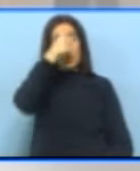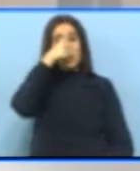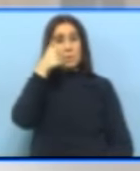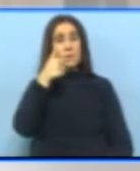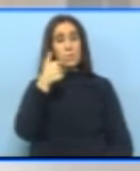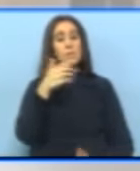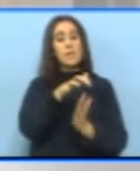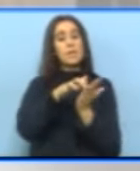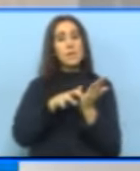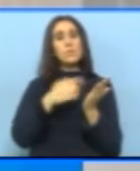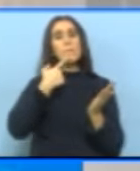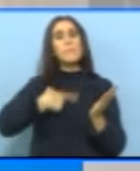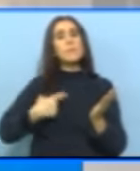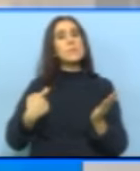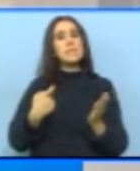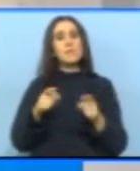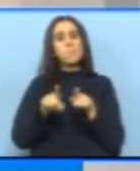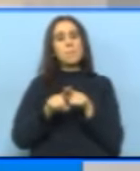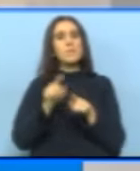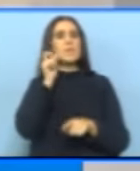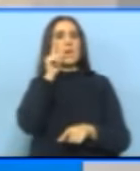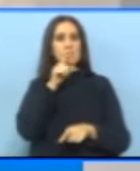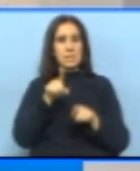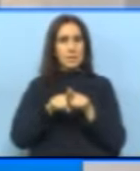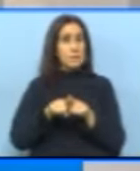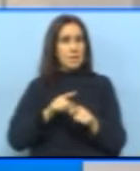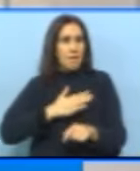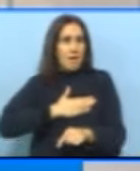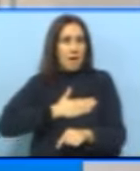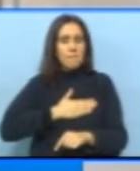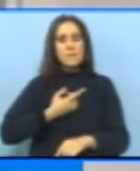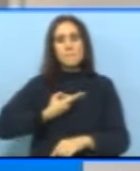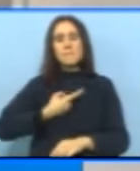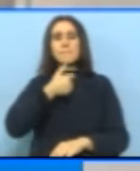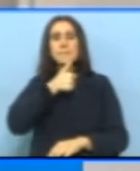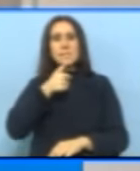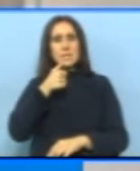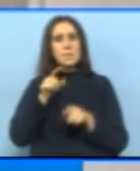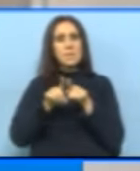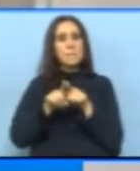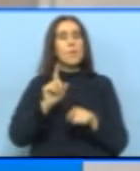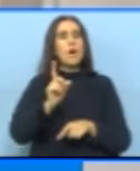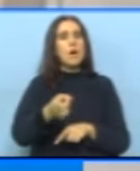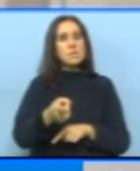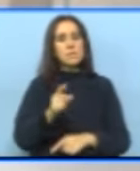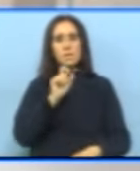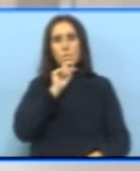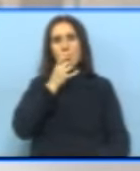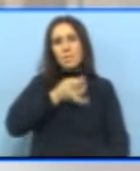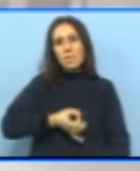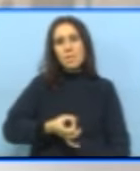os irmãos, não é? Os irmãos que devemos amar, que devemos ser pacientes com eles, que devemos dar oportunidades